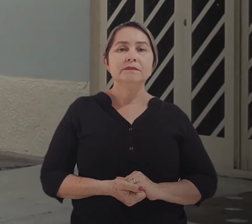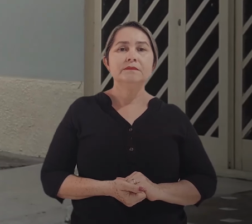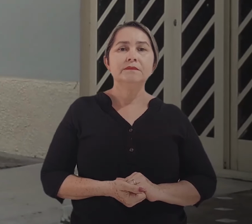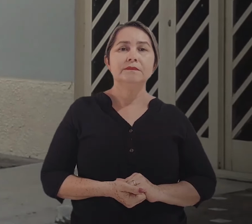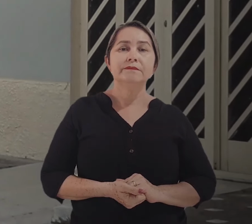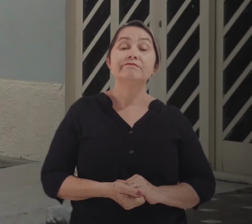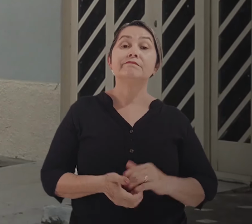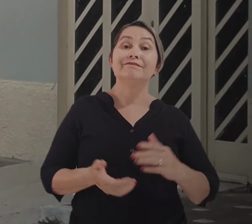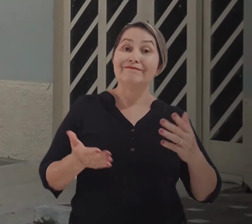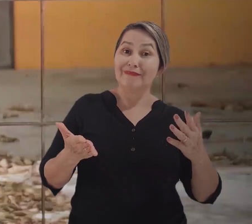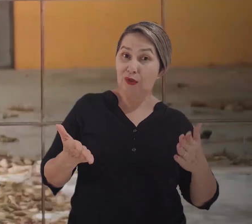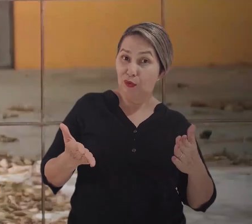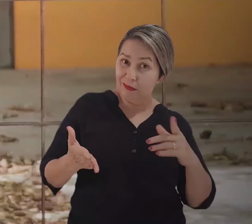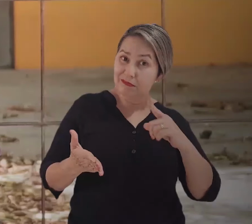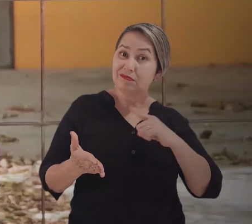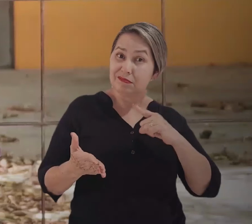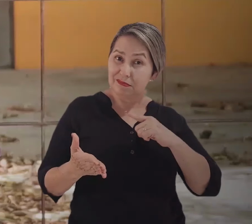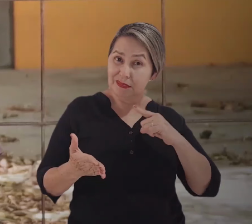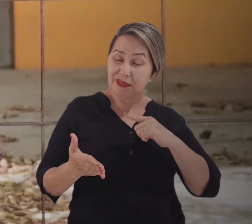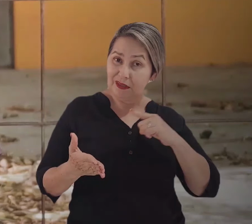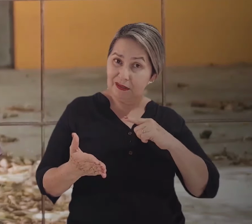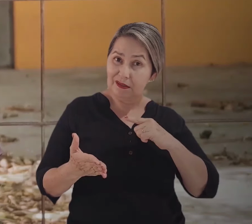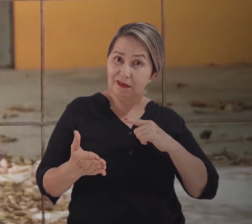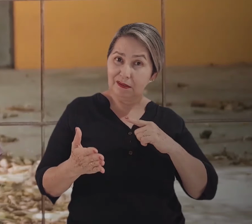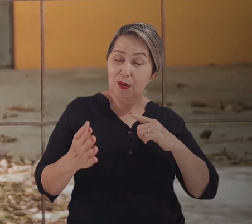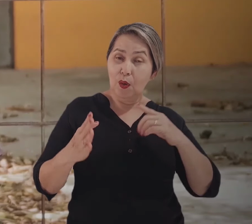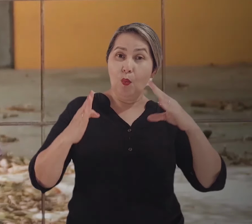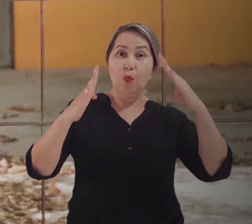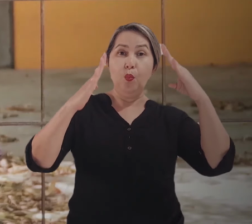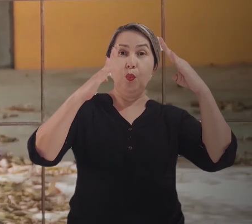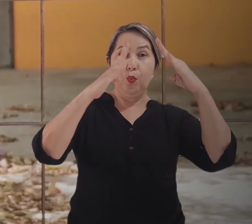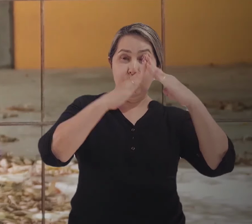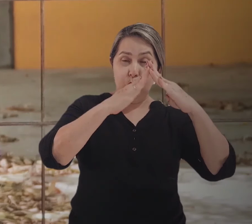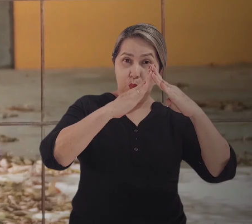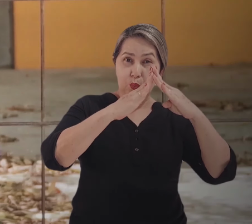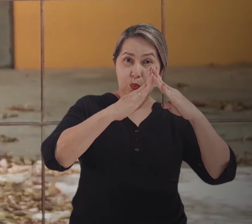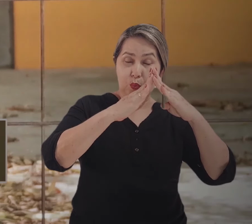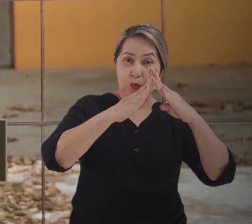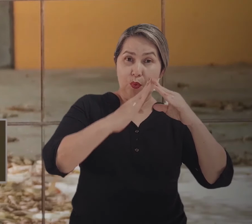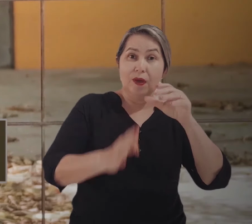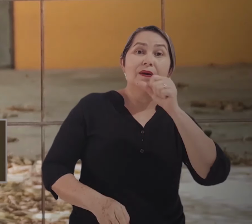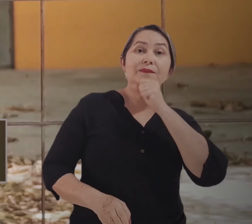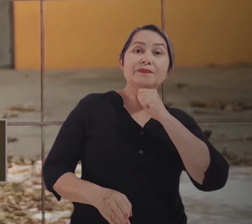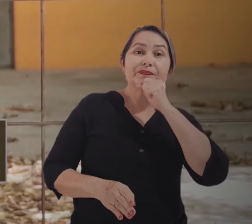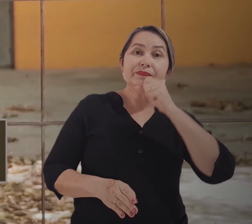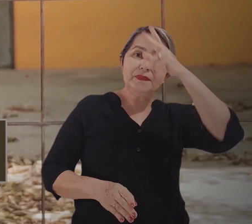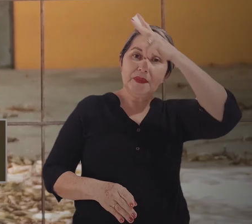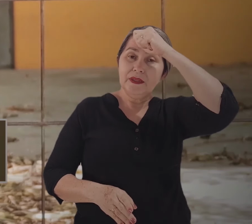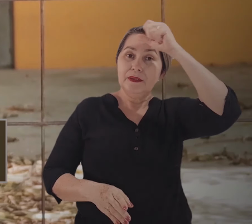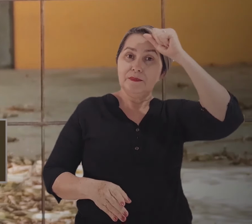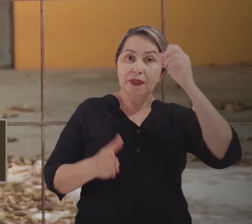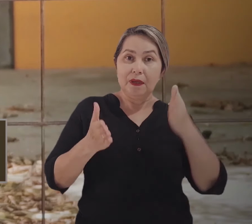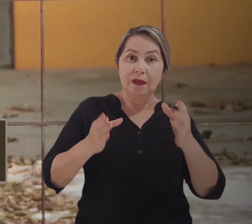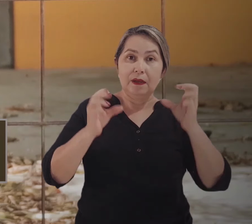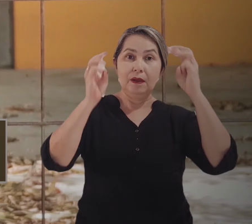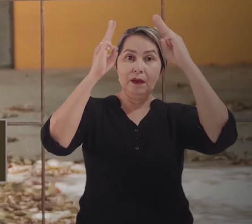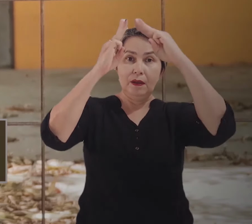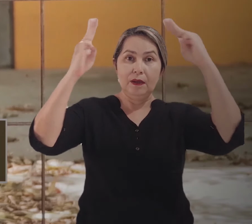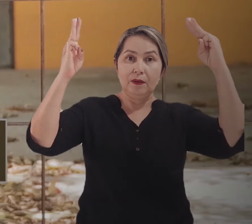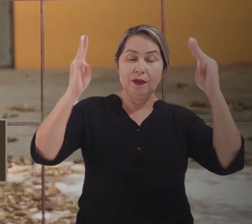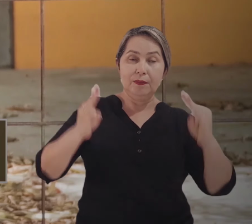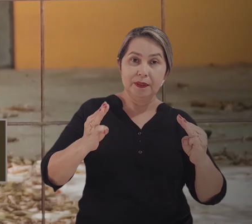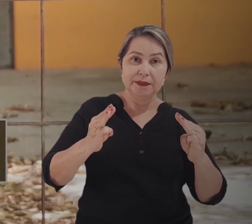Olha, certos casarões sim, como o prédio da antiga prefeitura, que hoje é o museu, o prédio da escola estadual, que